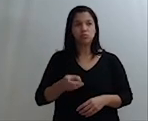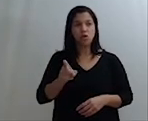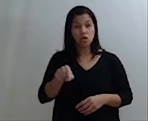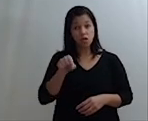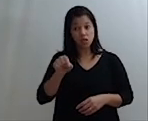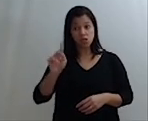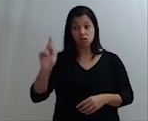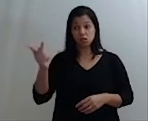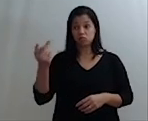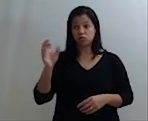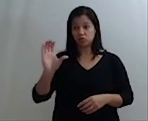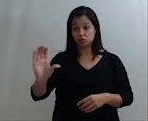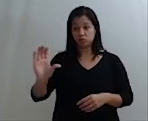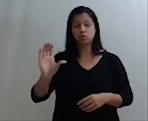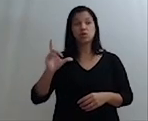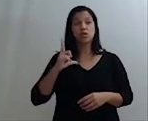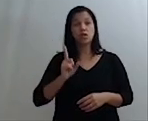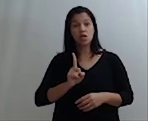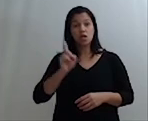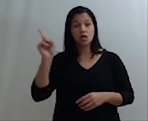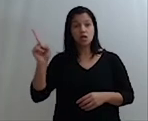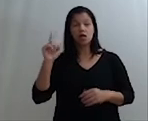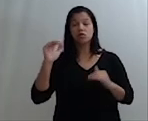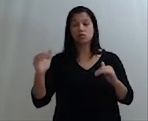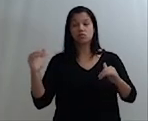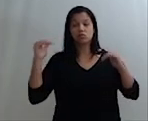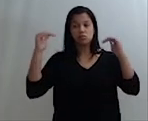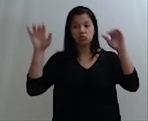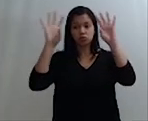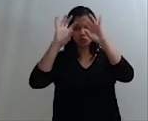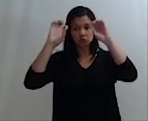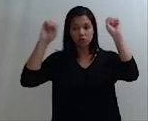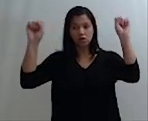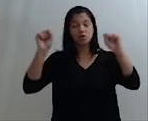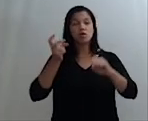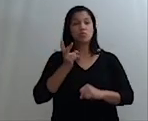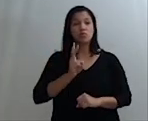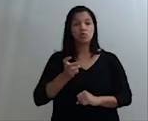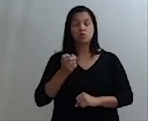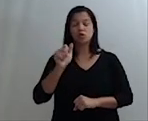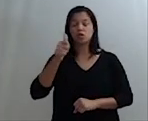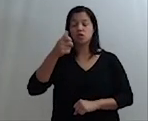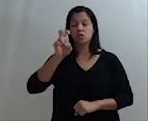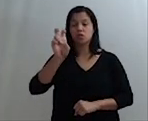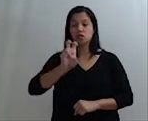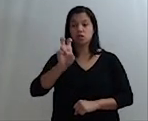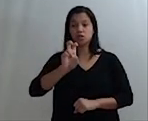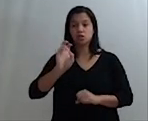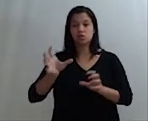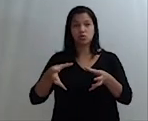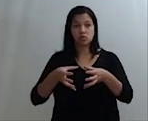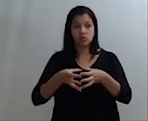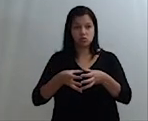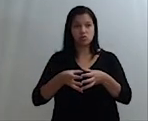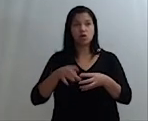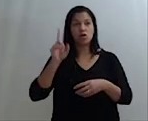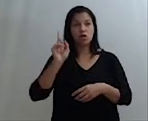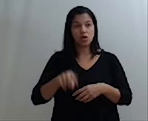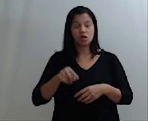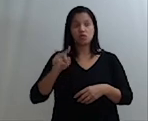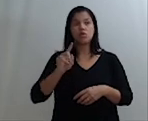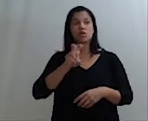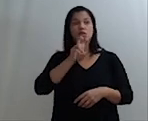Corpus distribuído no Supremo Tribunal Federal era originário da quinta turma desse Superior Tribunal de Justiça era o Abas Corps